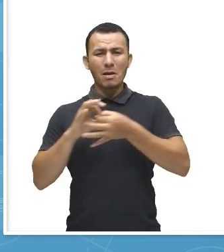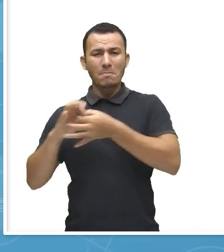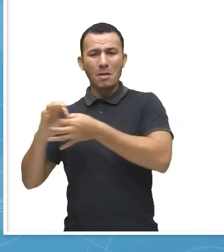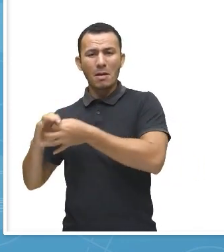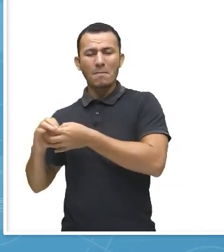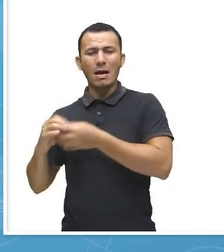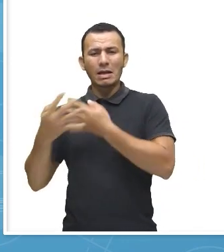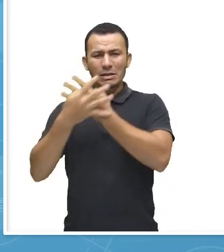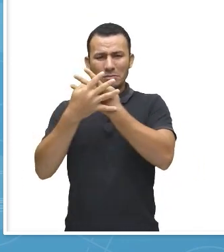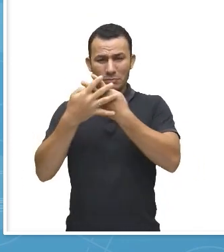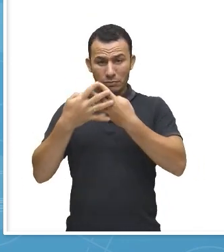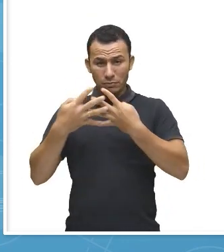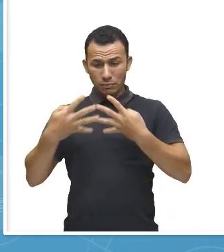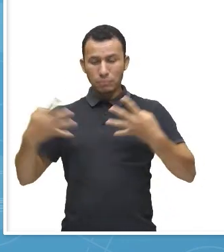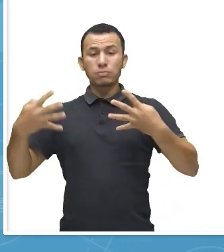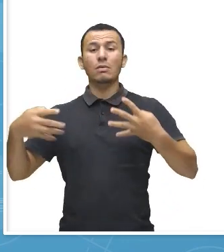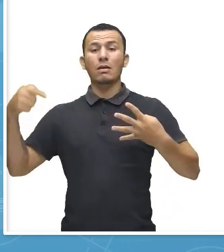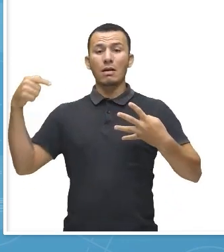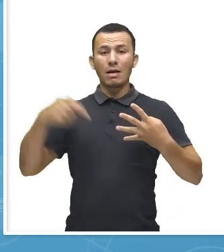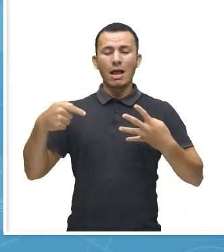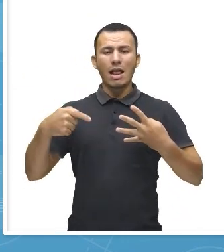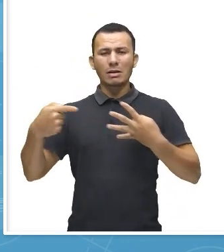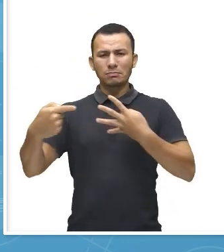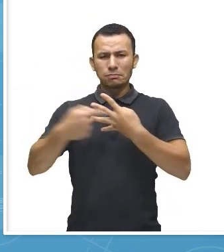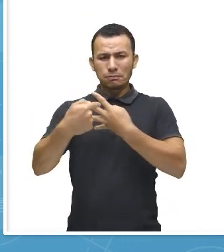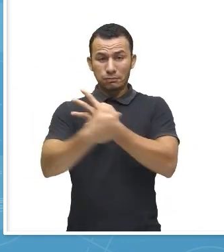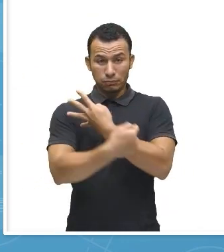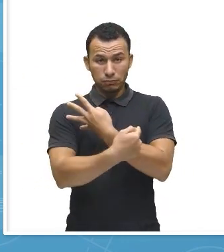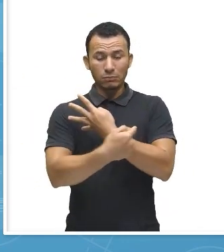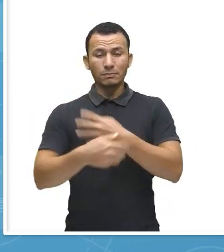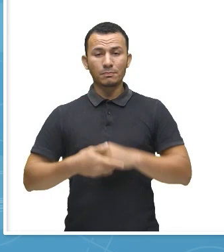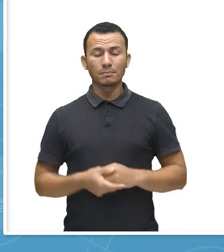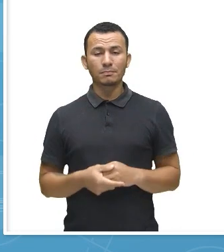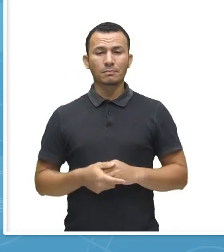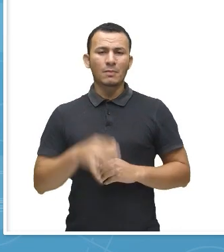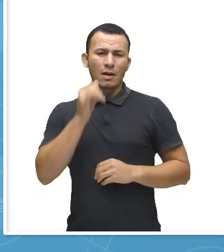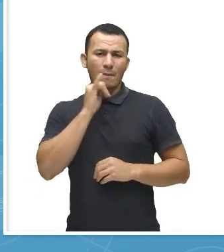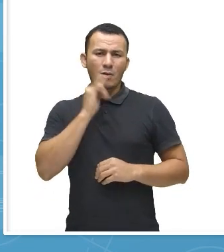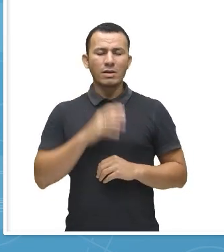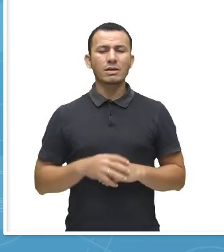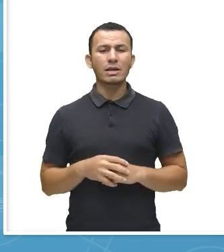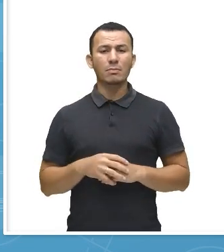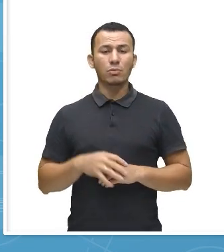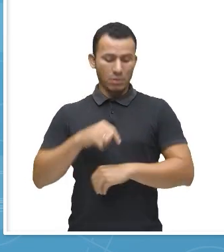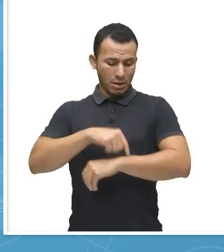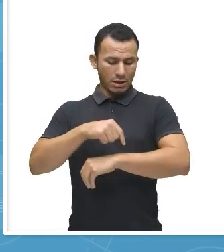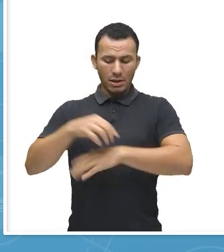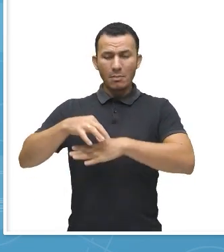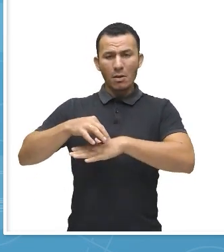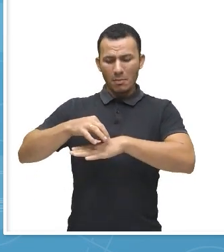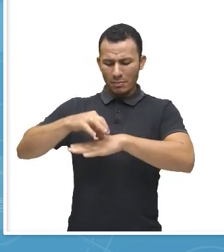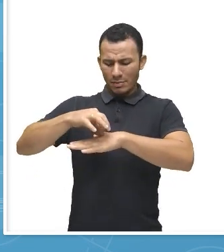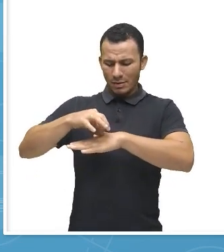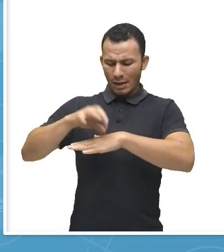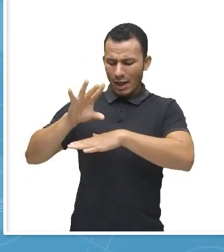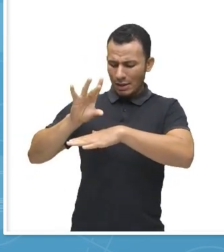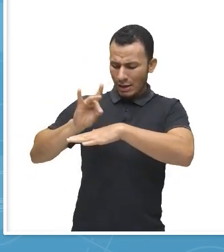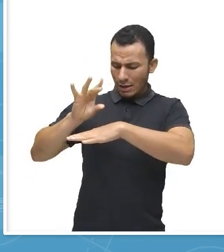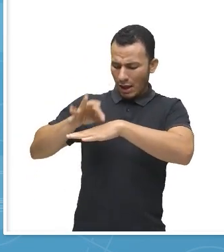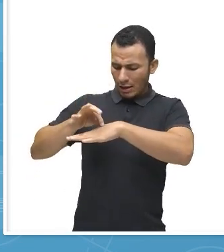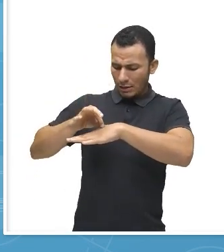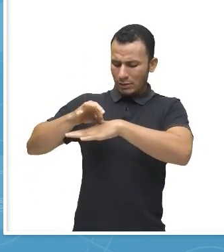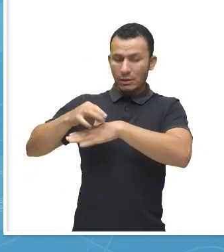uma malha, a qual cede a atração. Um exemplo é quando puxamos a pele da parte de cima da mão. São essas fibras